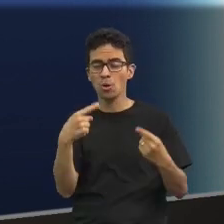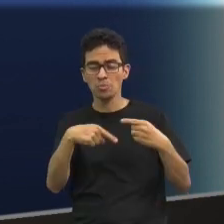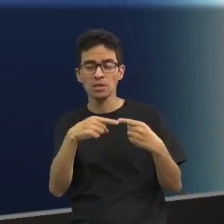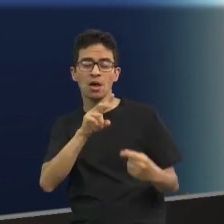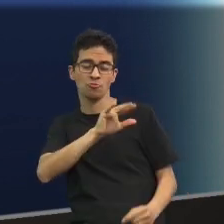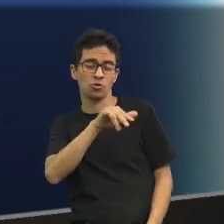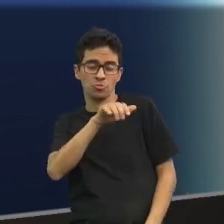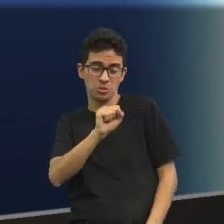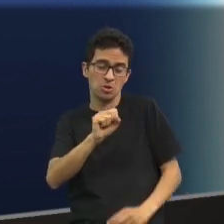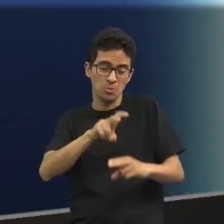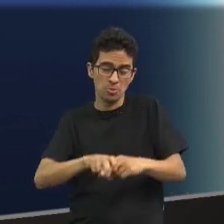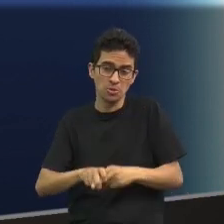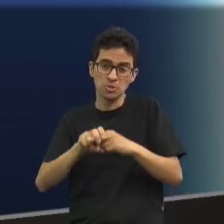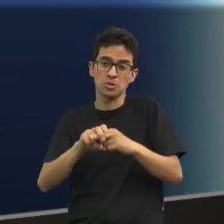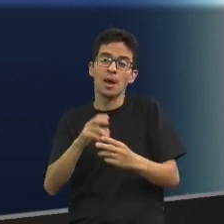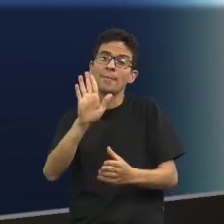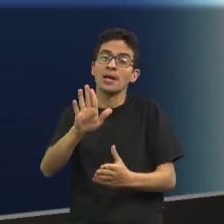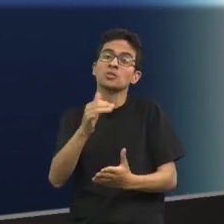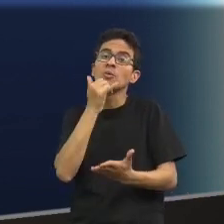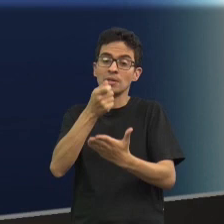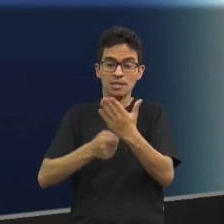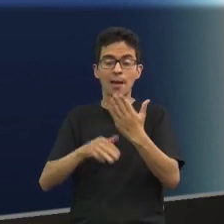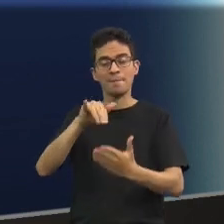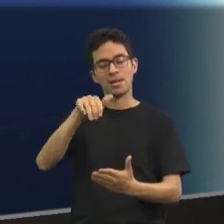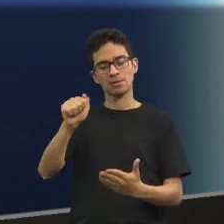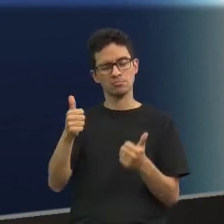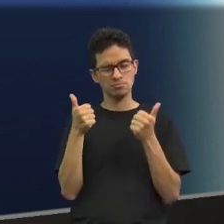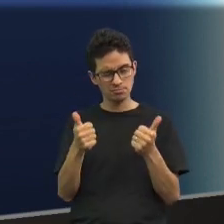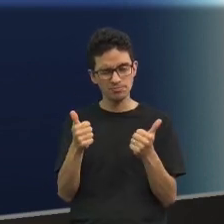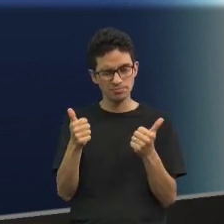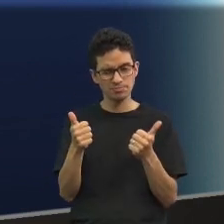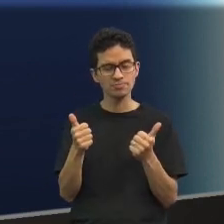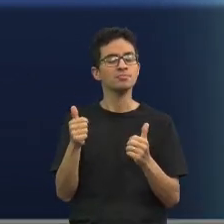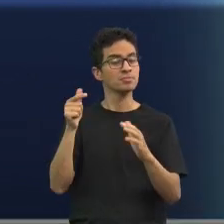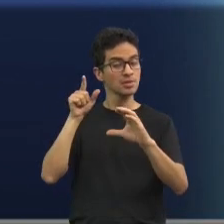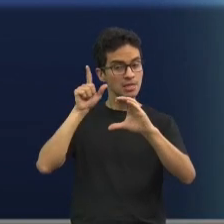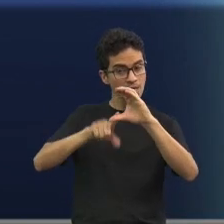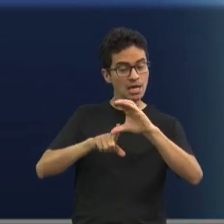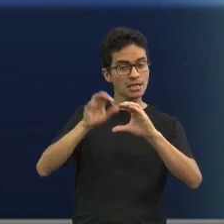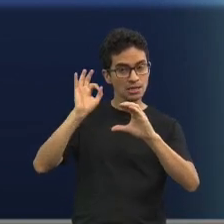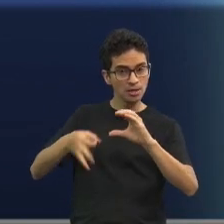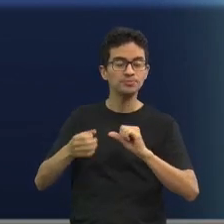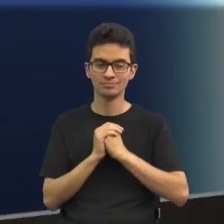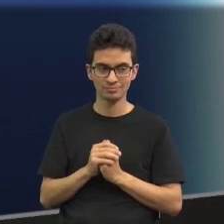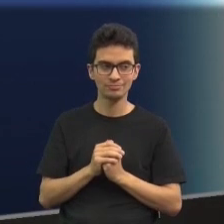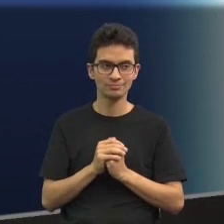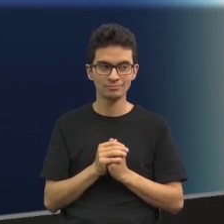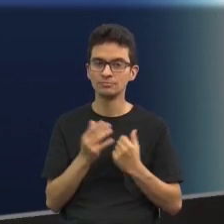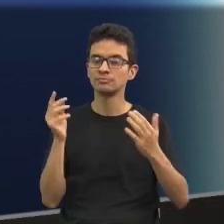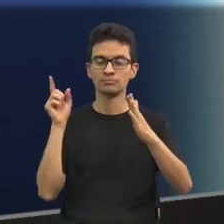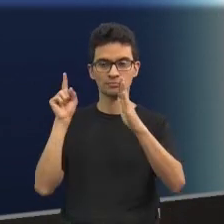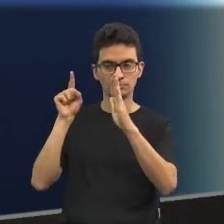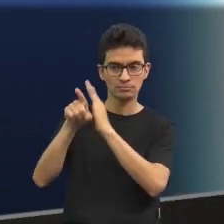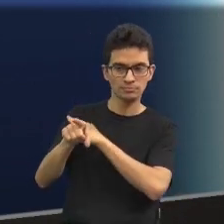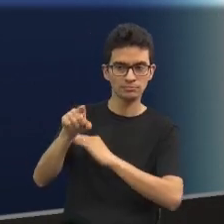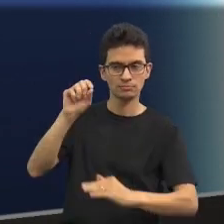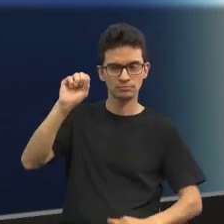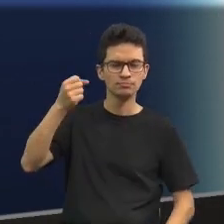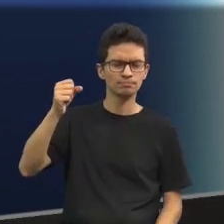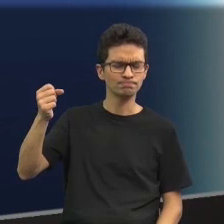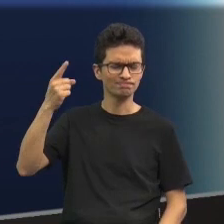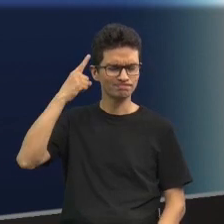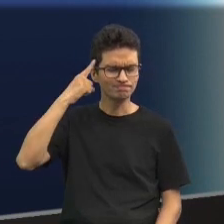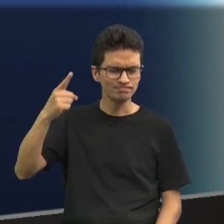aos volumes porém no texto escrito massa tudo bem então ser alternativas e a questão 88